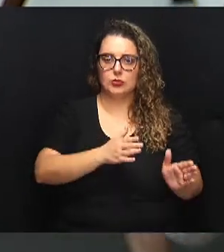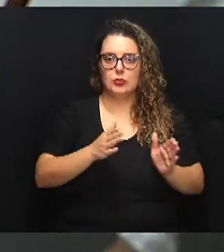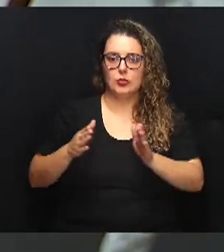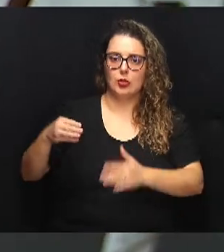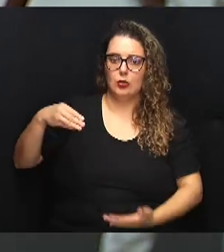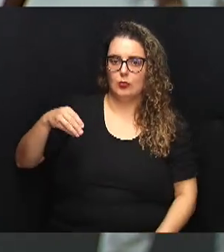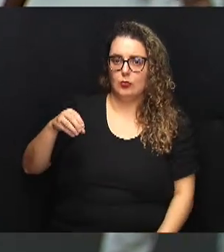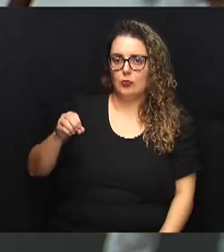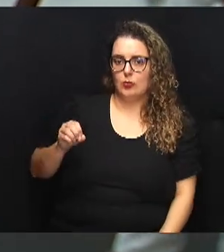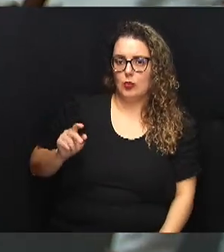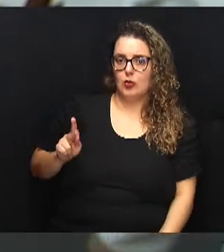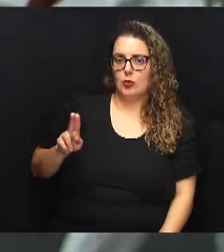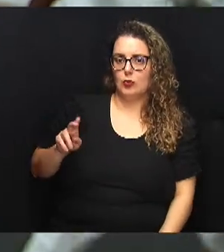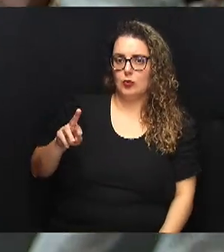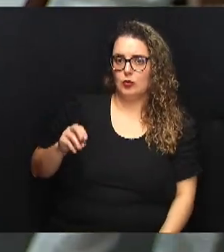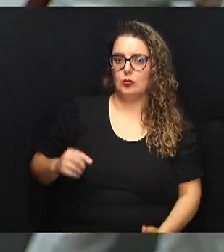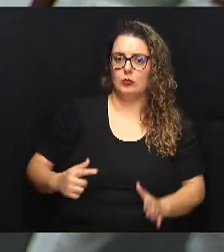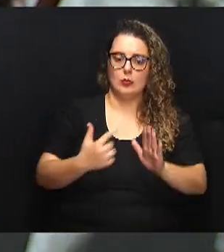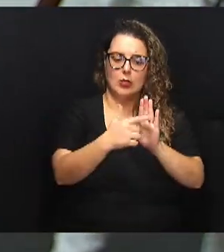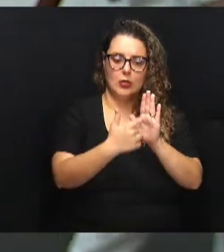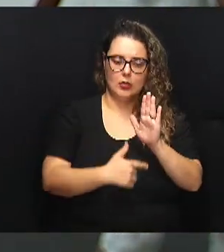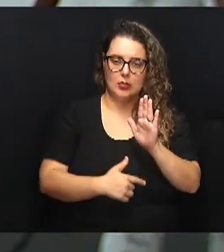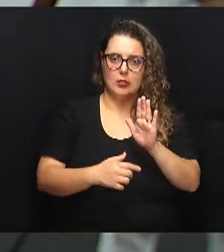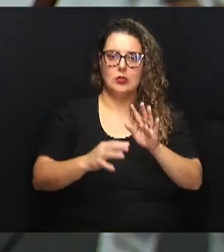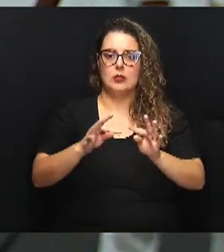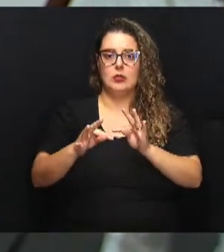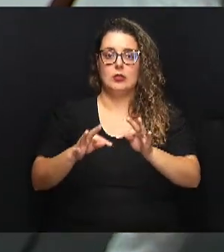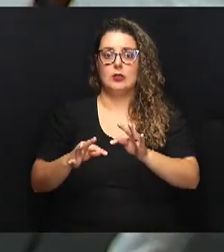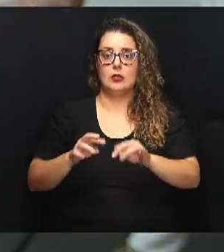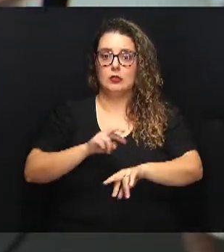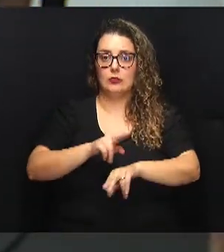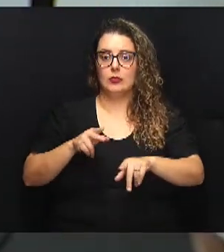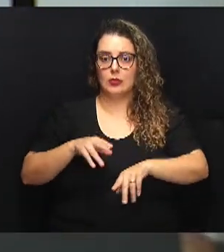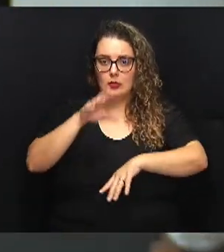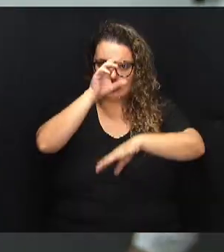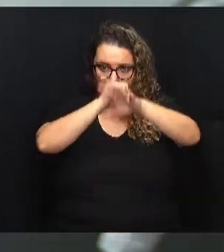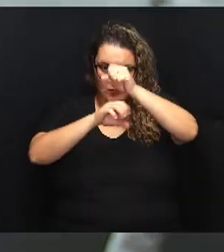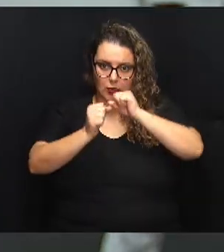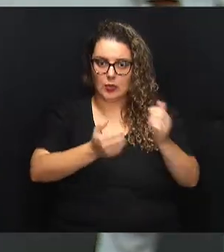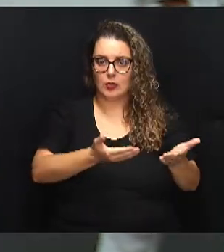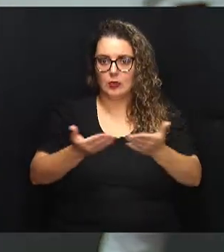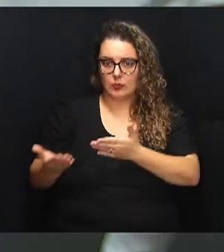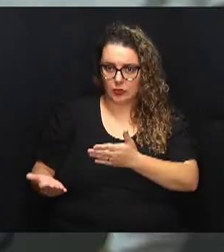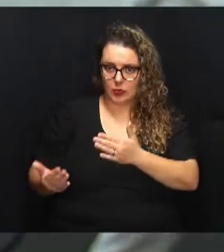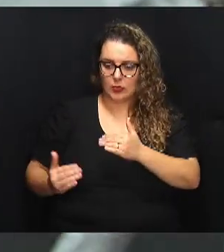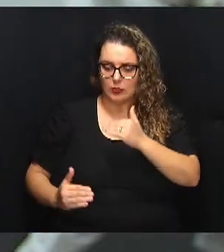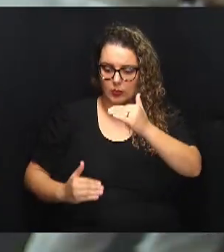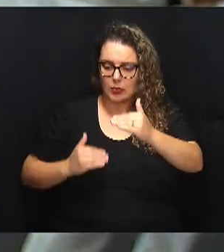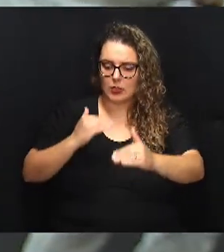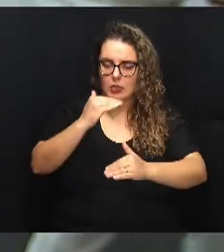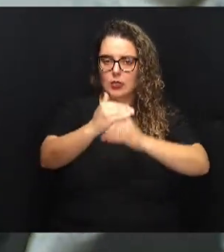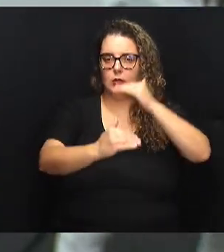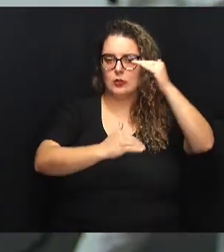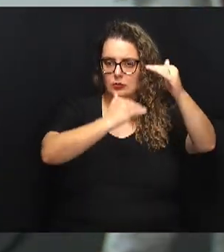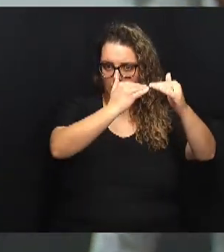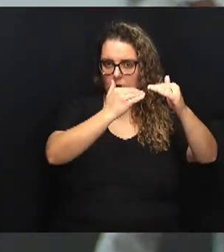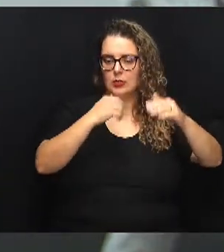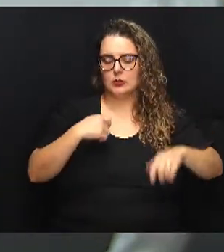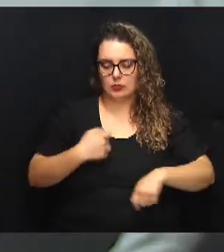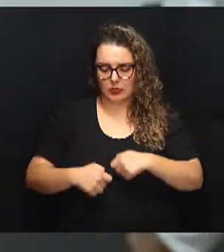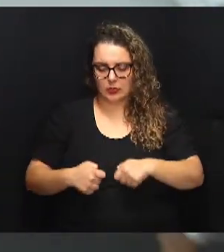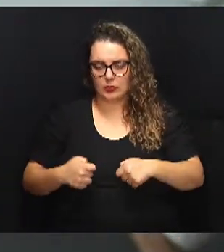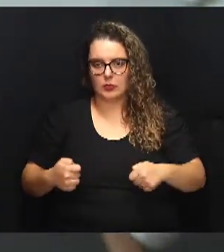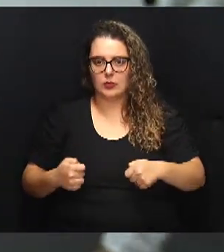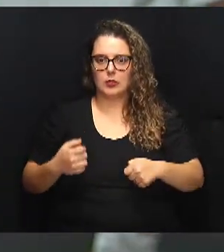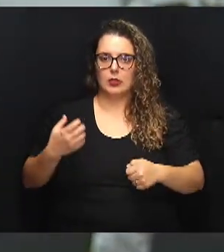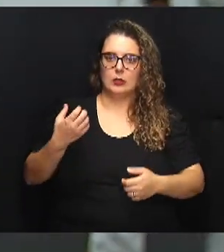mokuroku, então é lista técnica. Ele tem uma série de técnicas que ele deve apresentar para ir graduando. E aí ele vai graduando